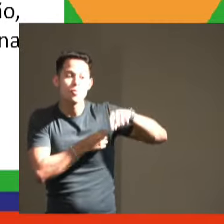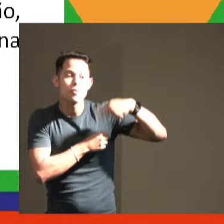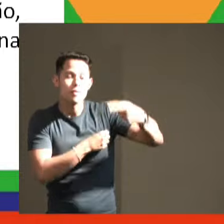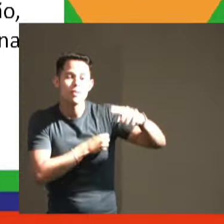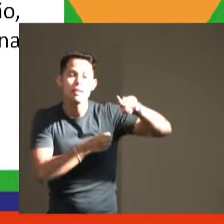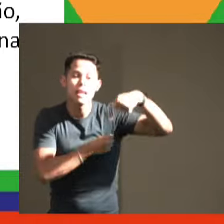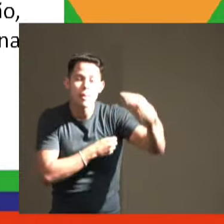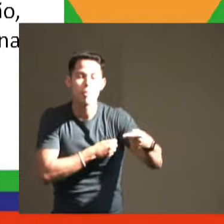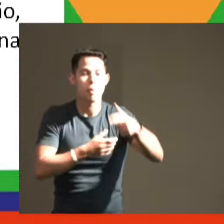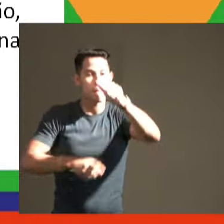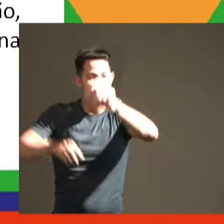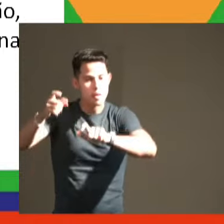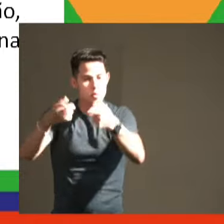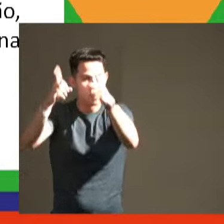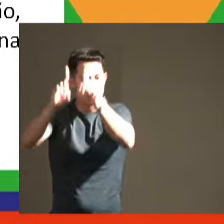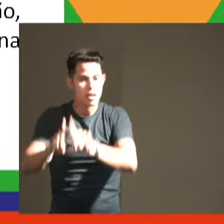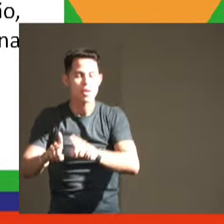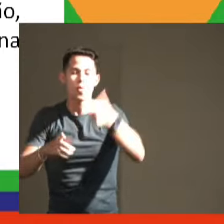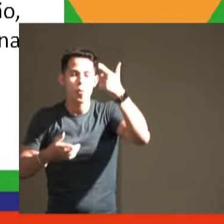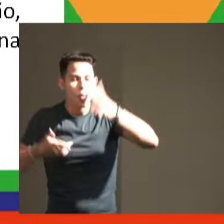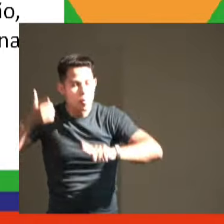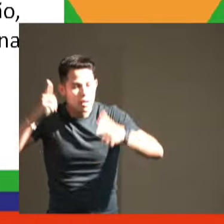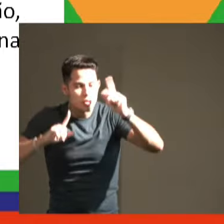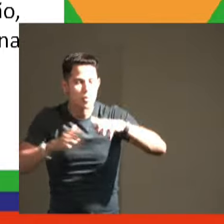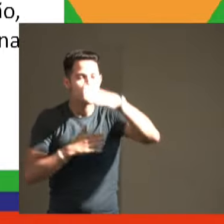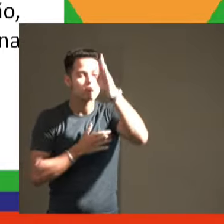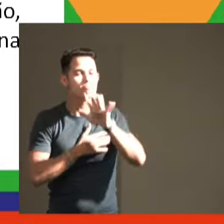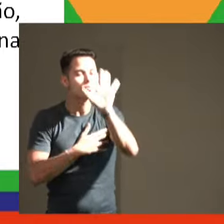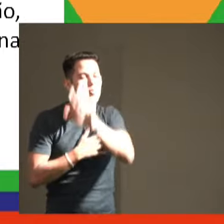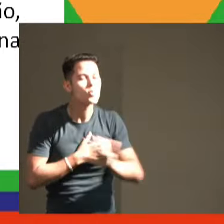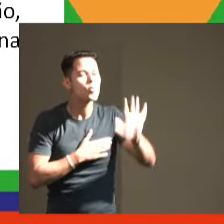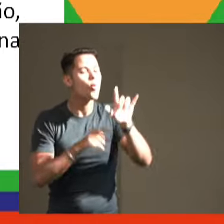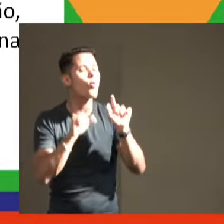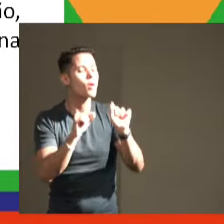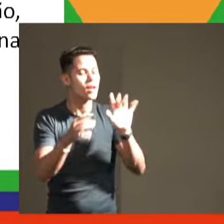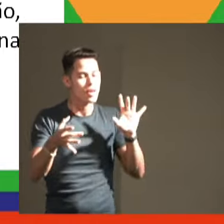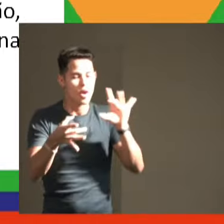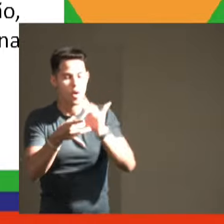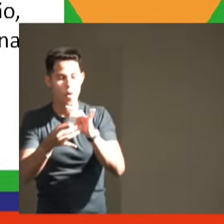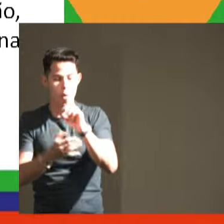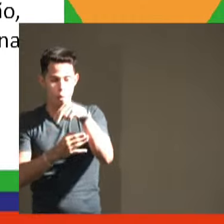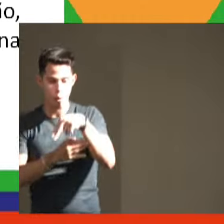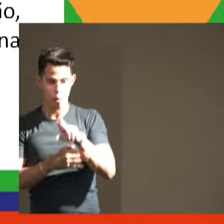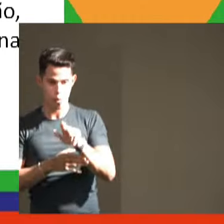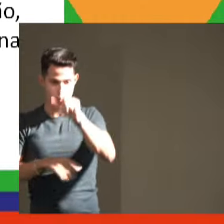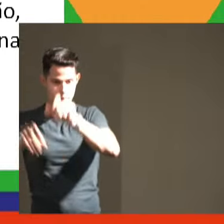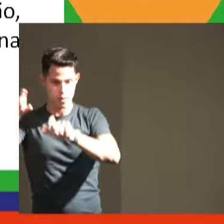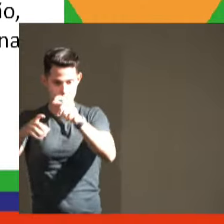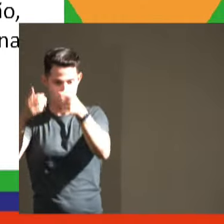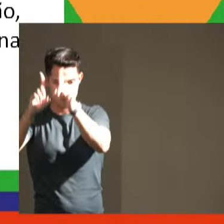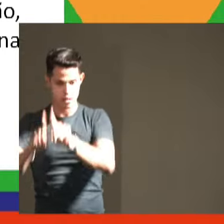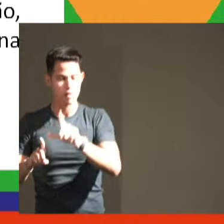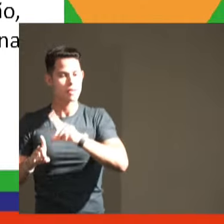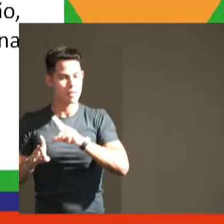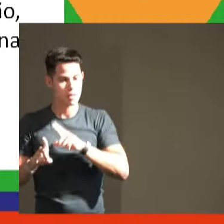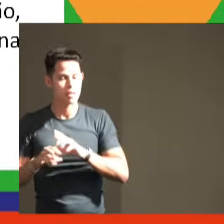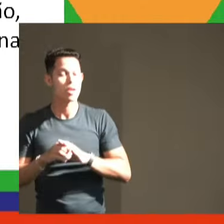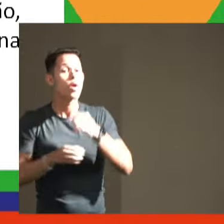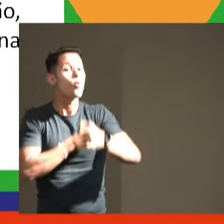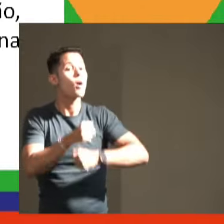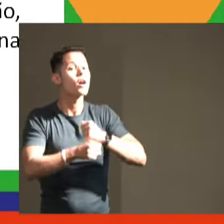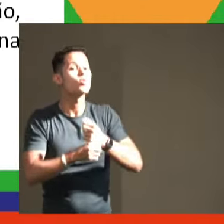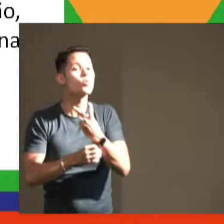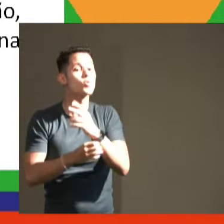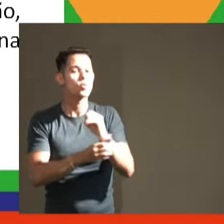pessoas com deficiência conquistou a ratificação pelo Brasil da Convenção da ONU sobre os Direitos da Pessoa com Deficiência e seu protocolo facultativo em